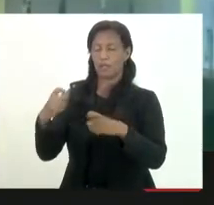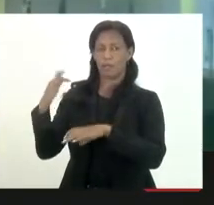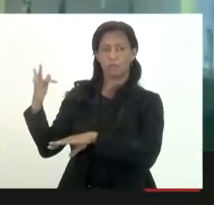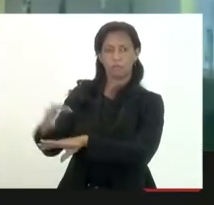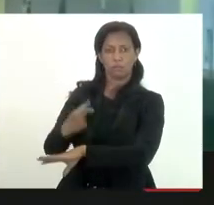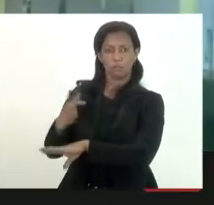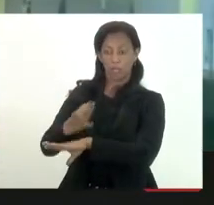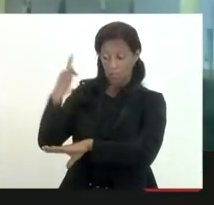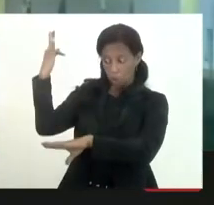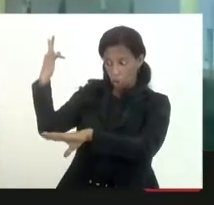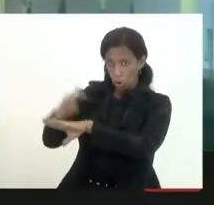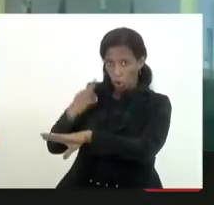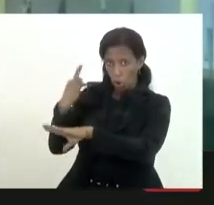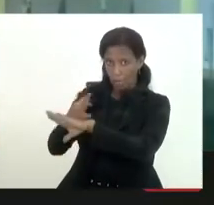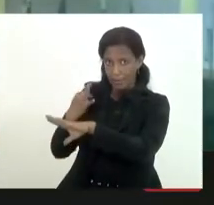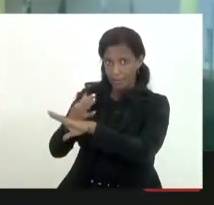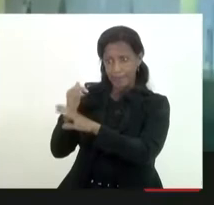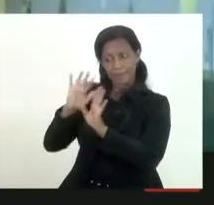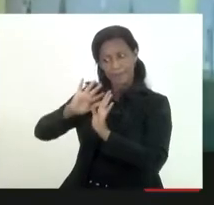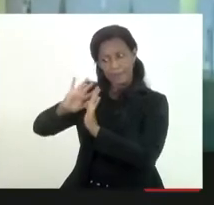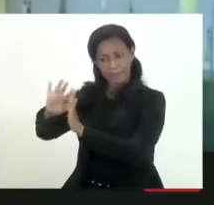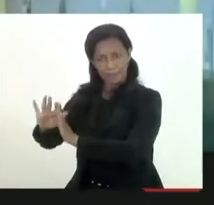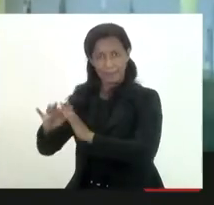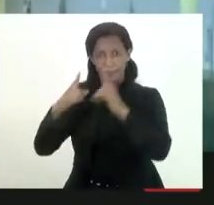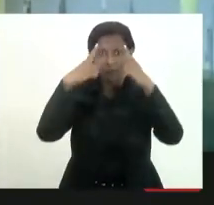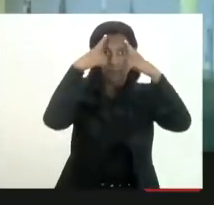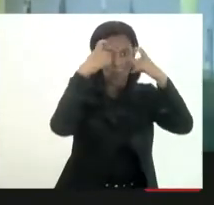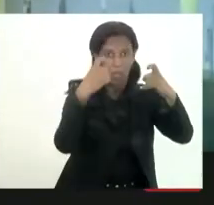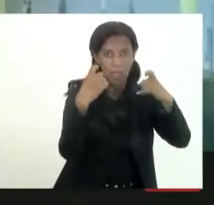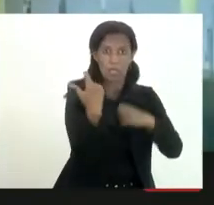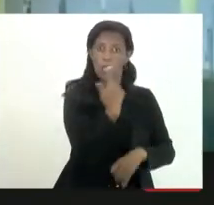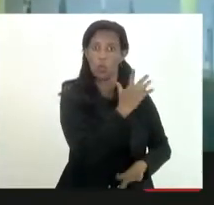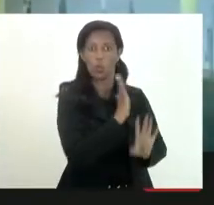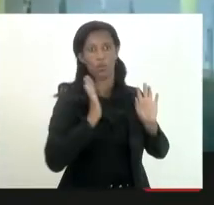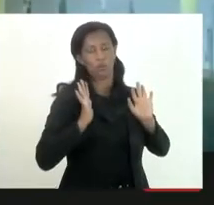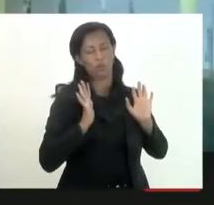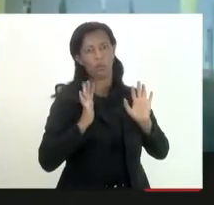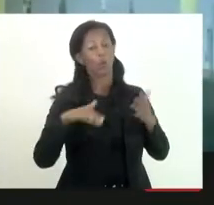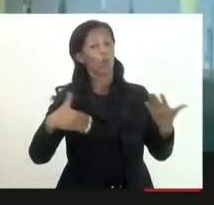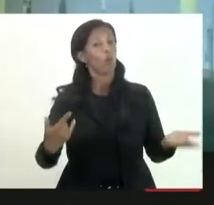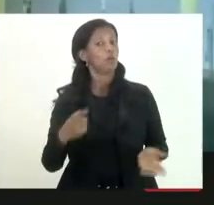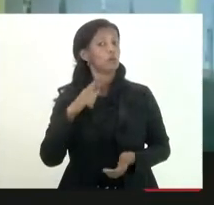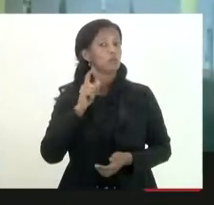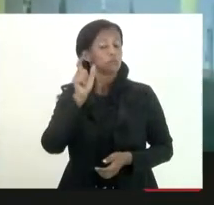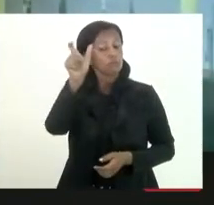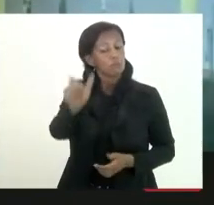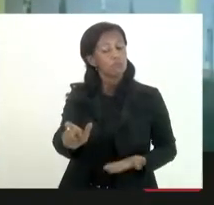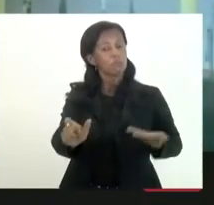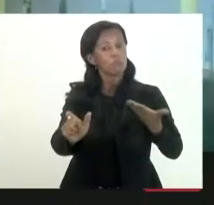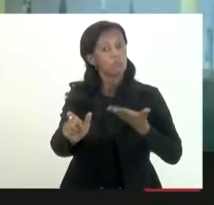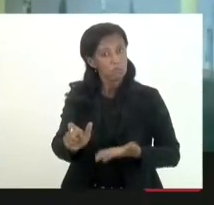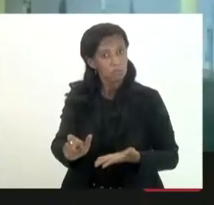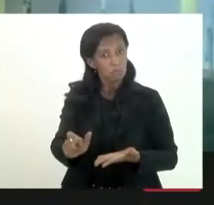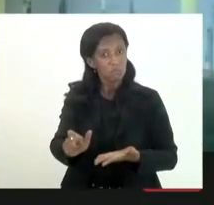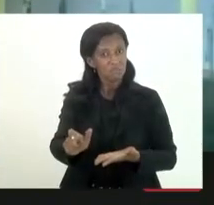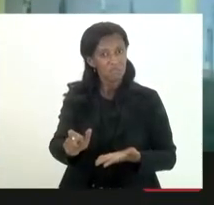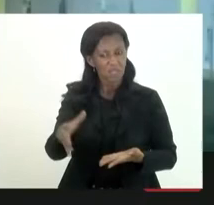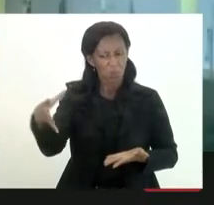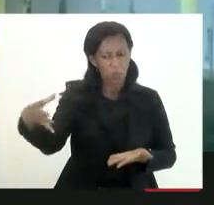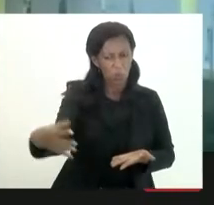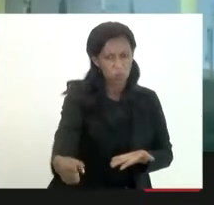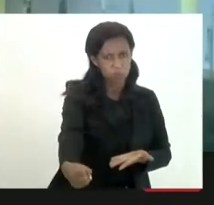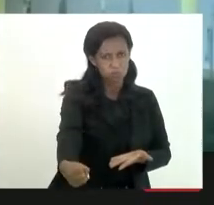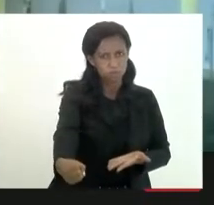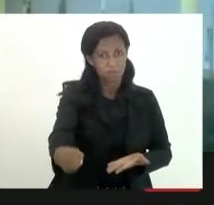Intolerância é uma coisa, violência é outra. Quando você é arrancado do